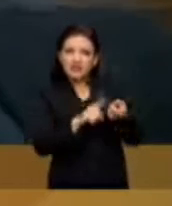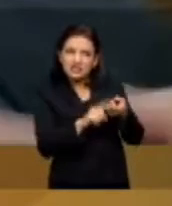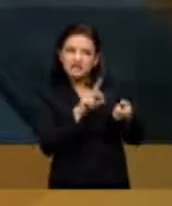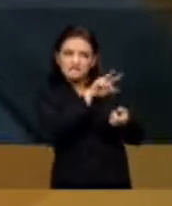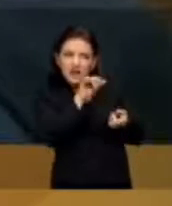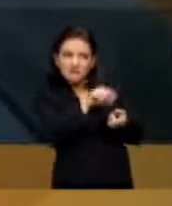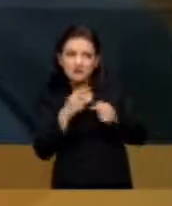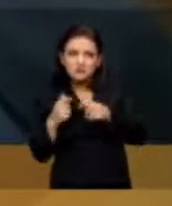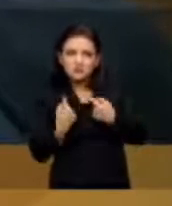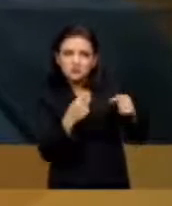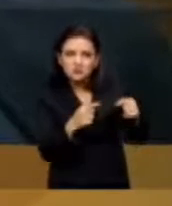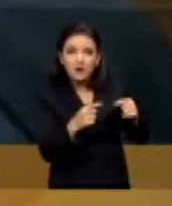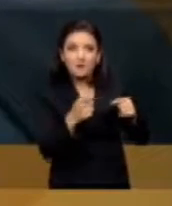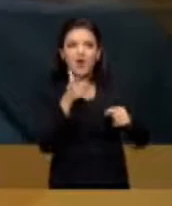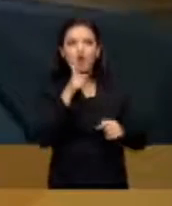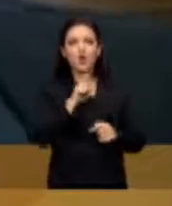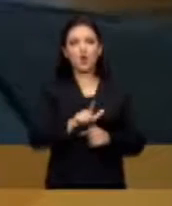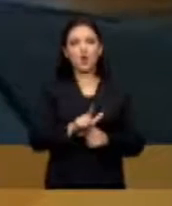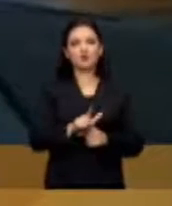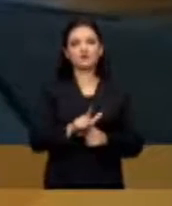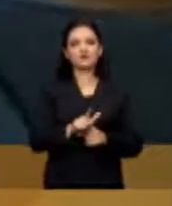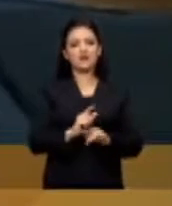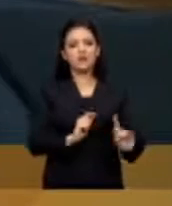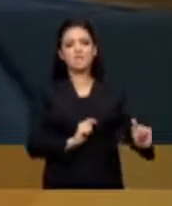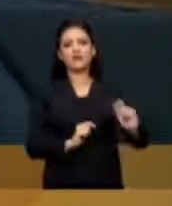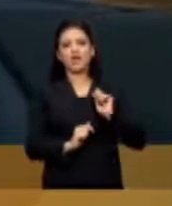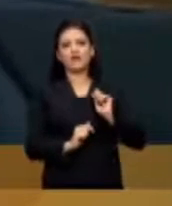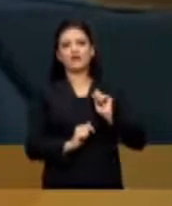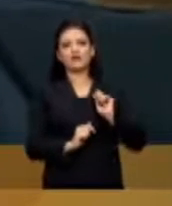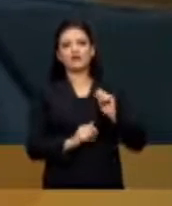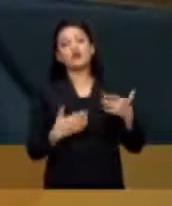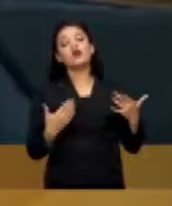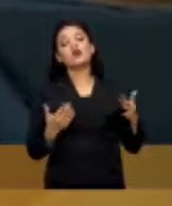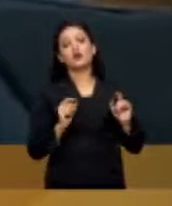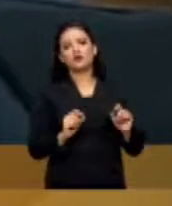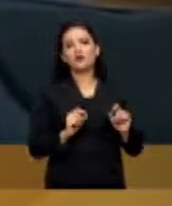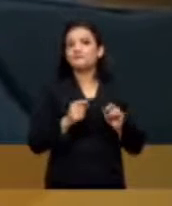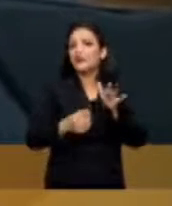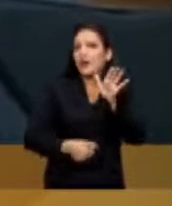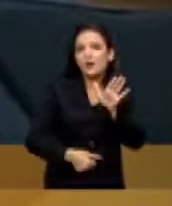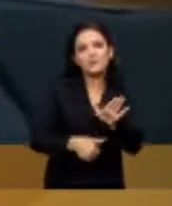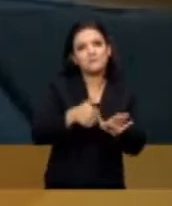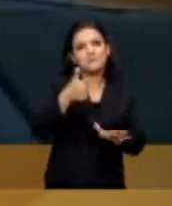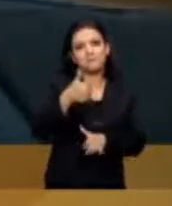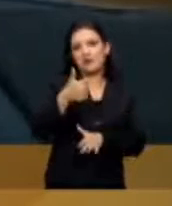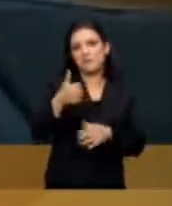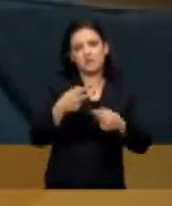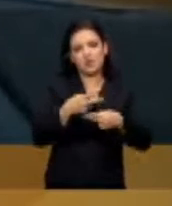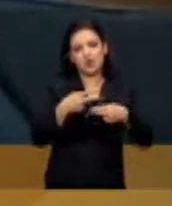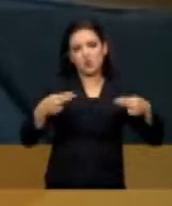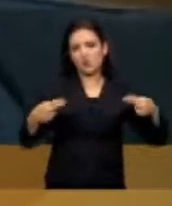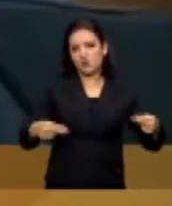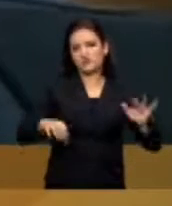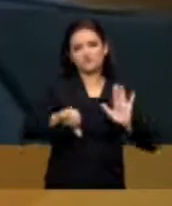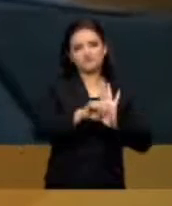próprio contra a autoridade judicial, foi a primeira máxima figura